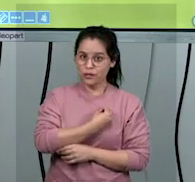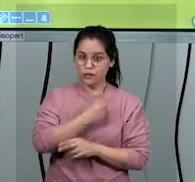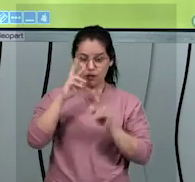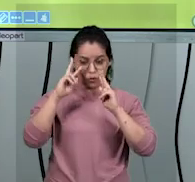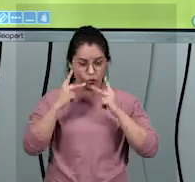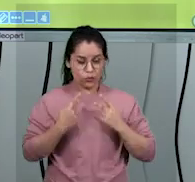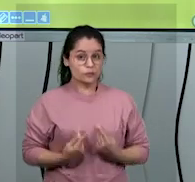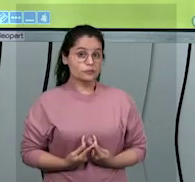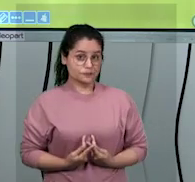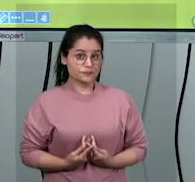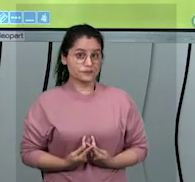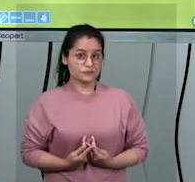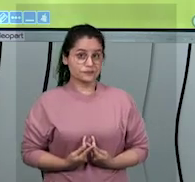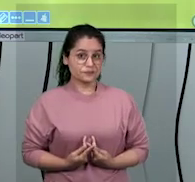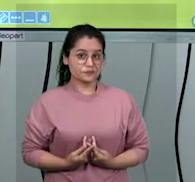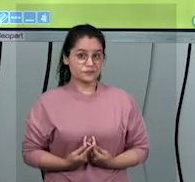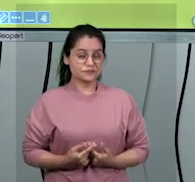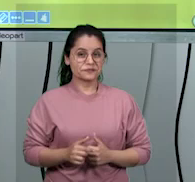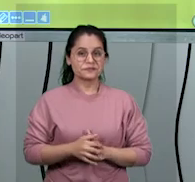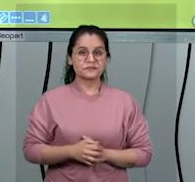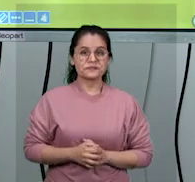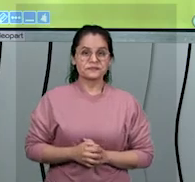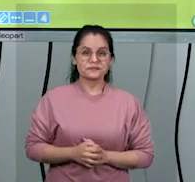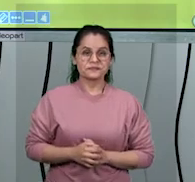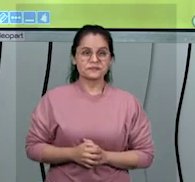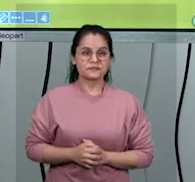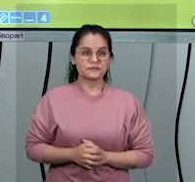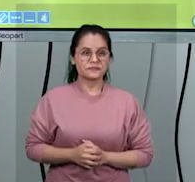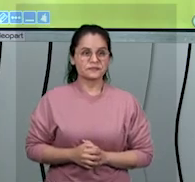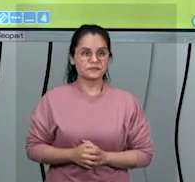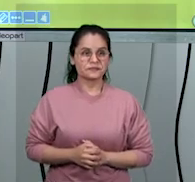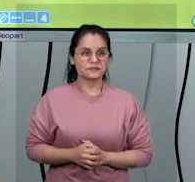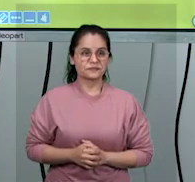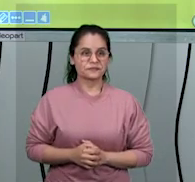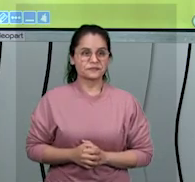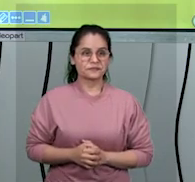espécie, né? Então, da espécie humana.